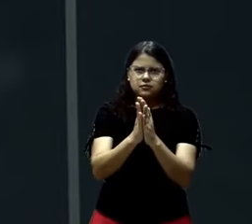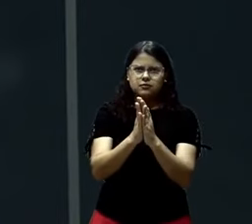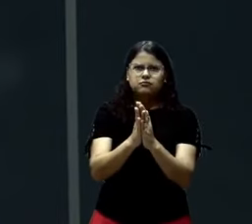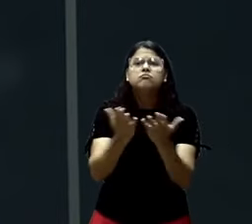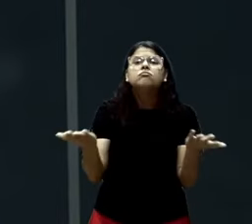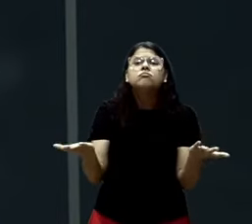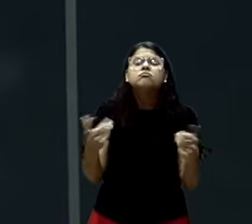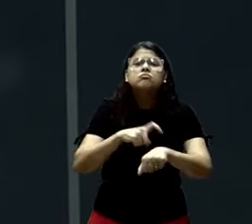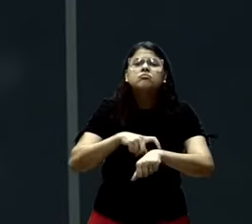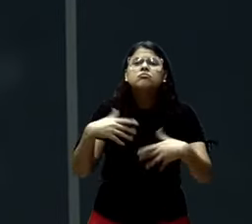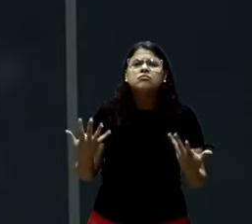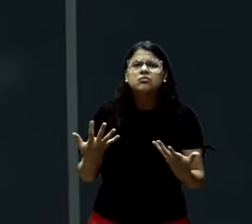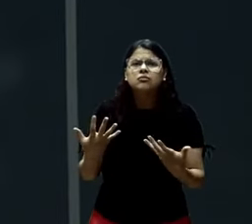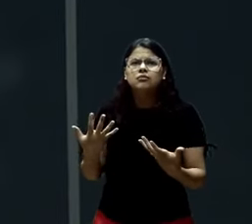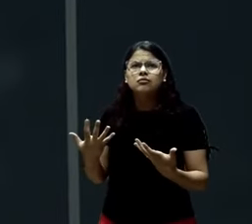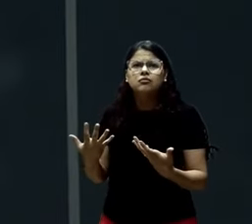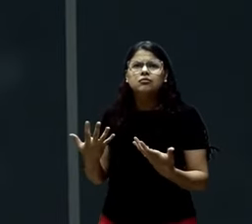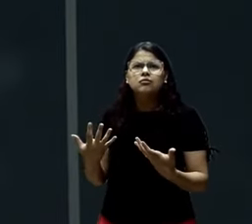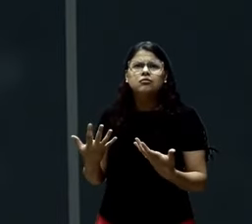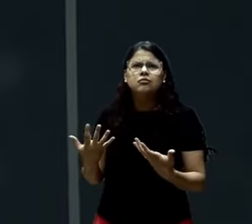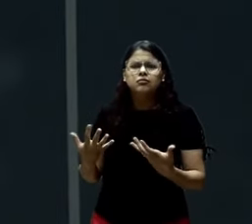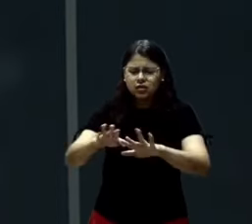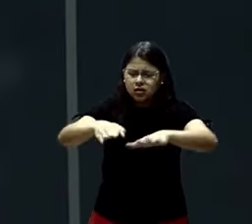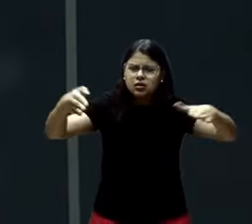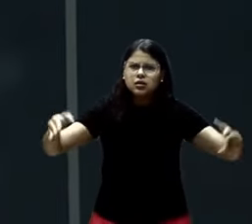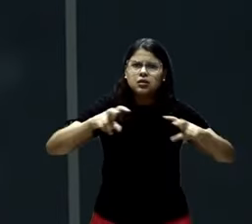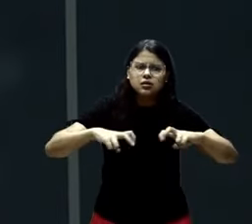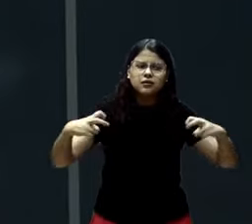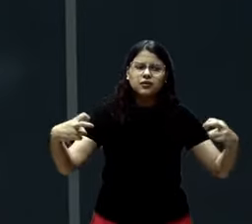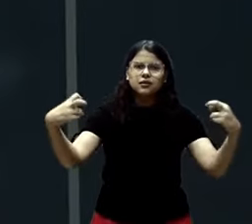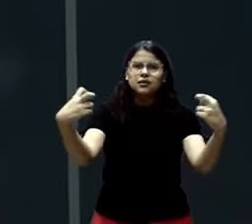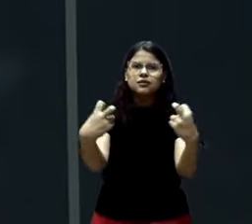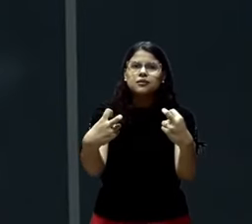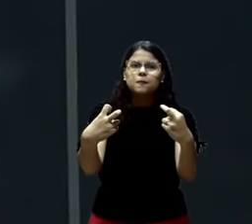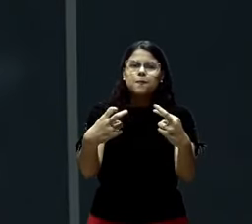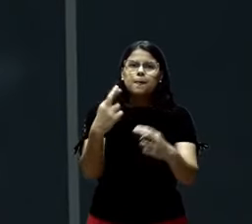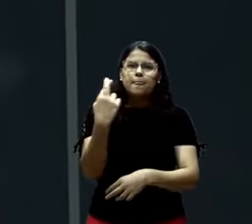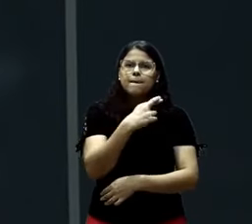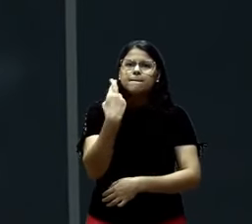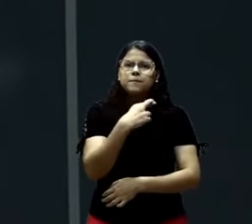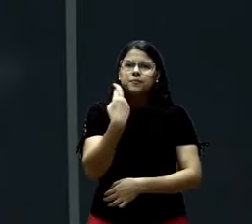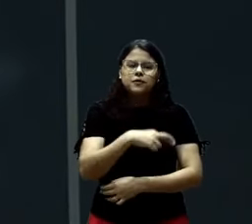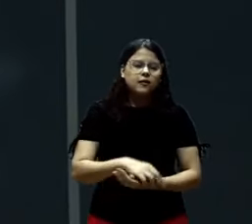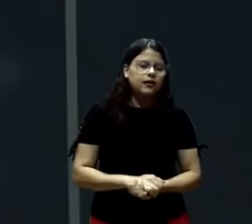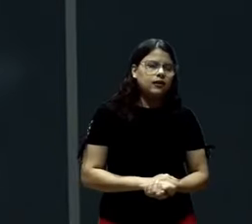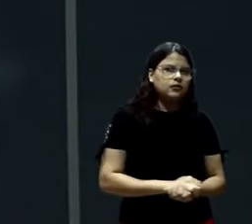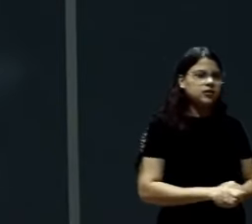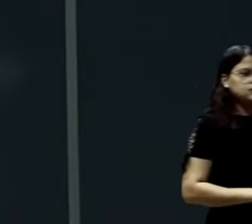Não estou dizendo em restaurante, não. É na mesa ali. Com tudo isso que está acontecendo no sul.